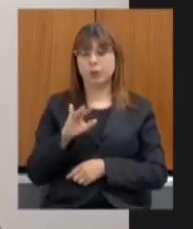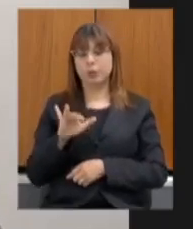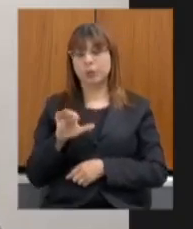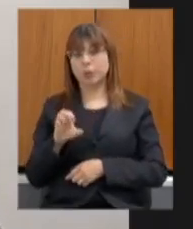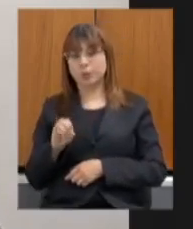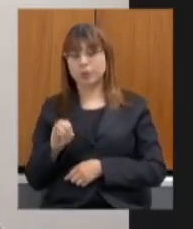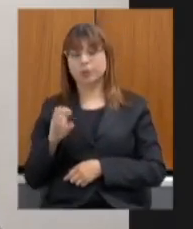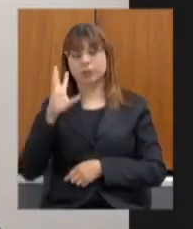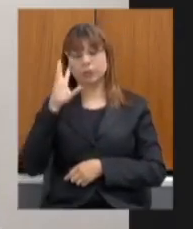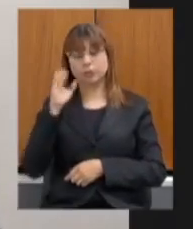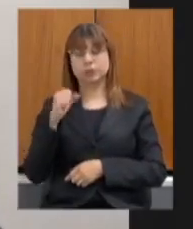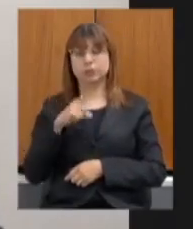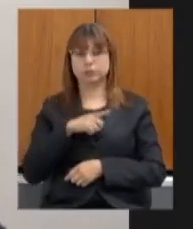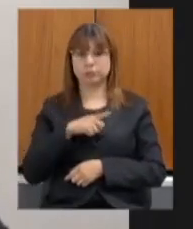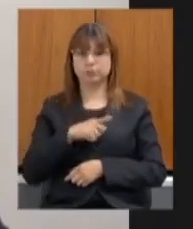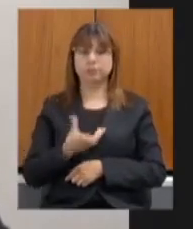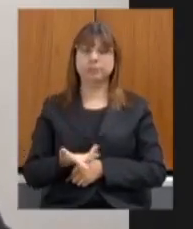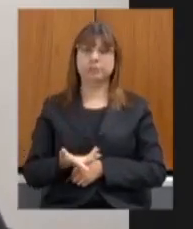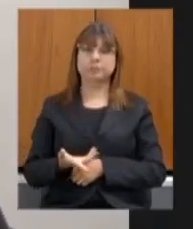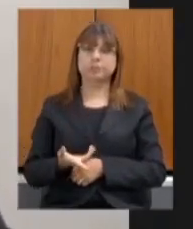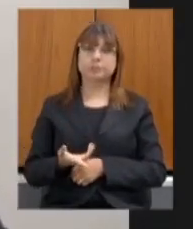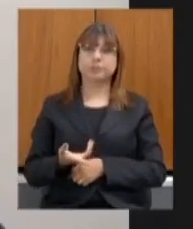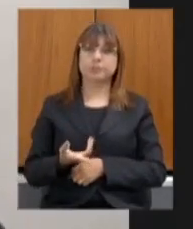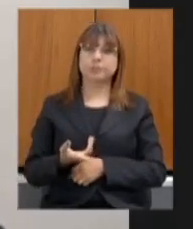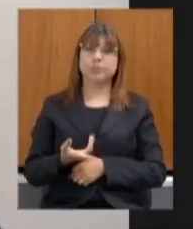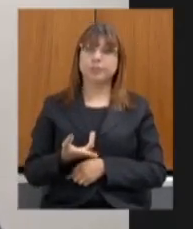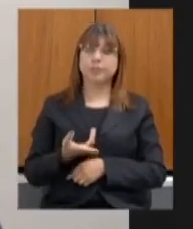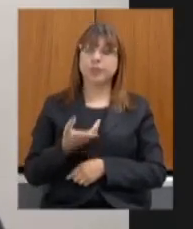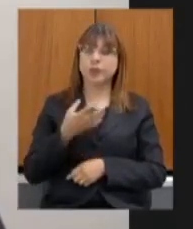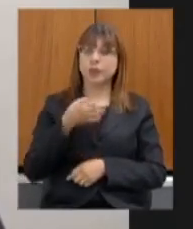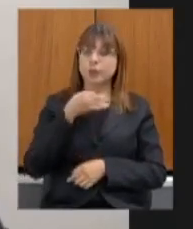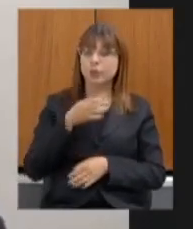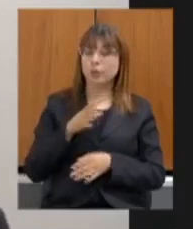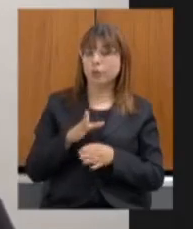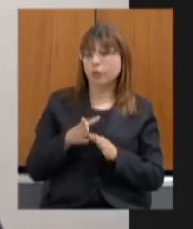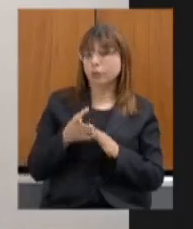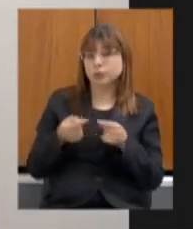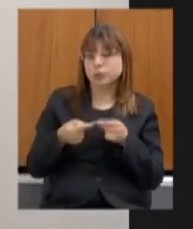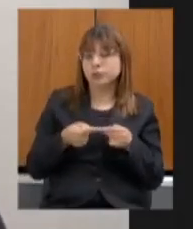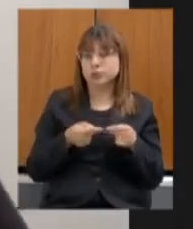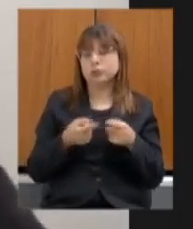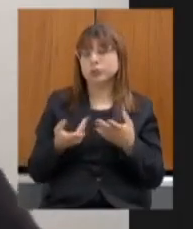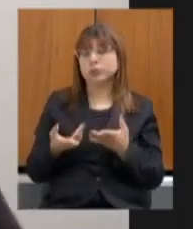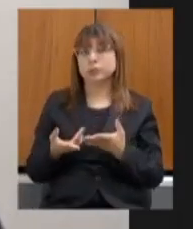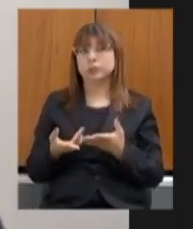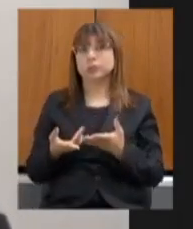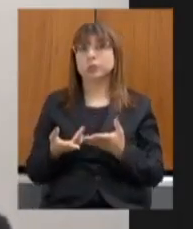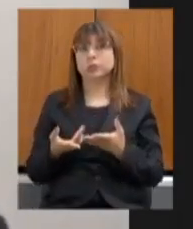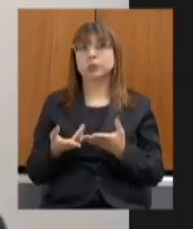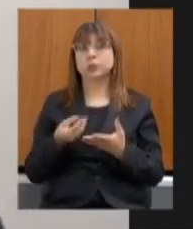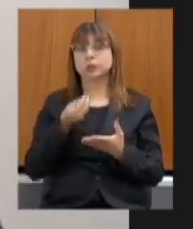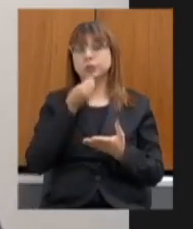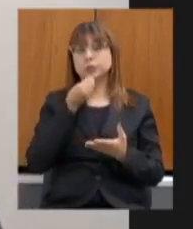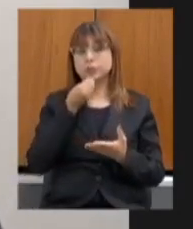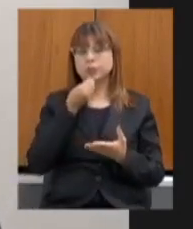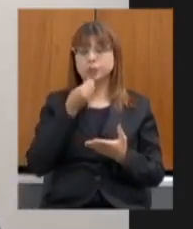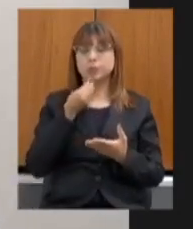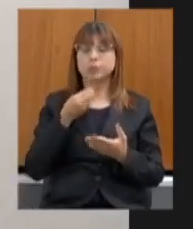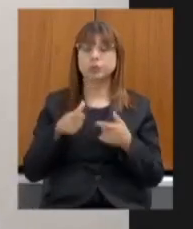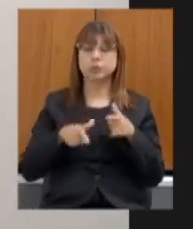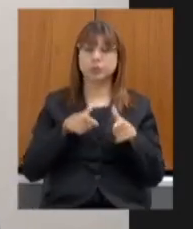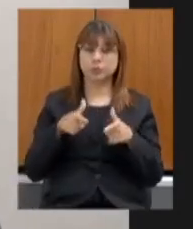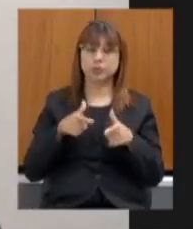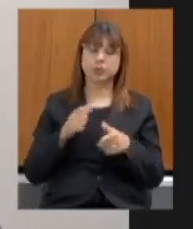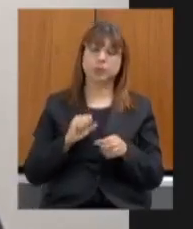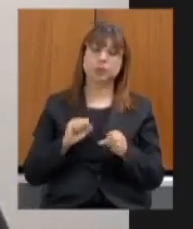as alternativas deveriam passar mais por uma postura mais ativa dos Estados, e aí eu